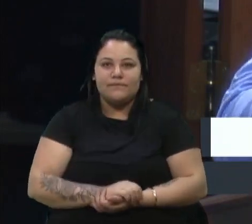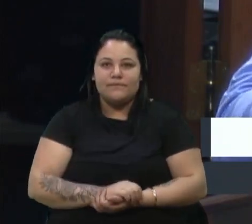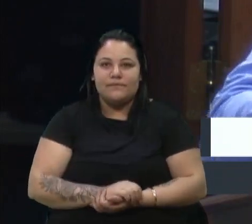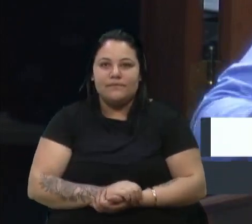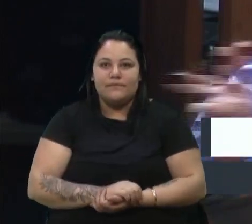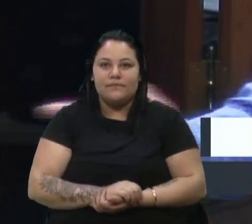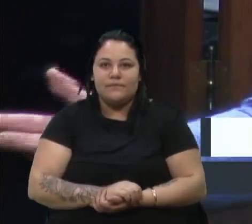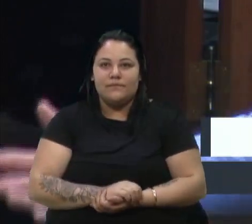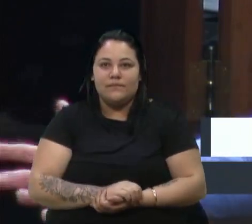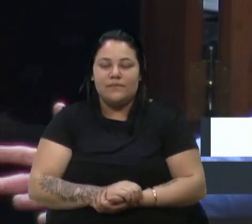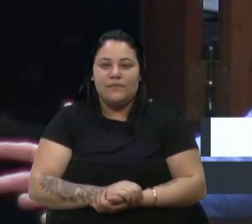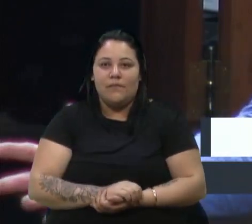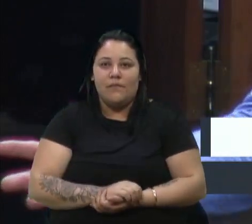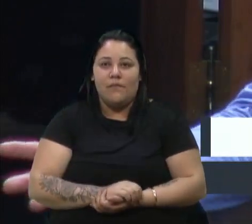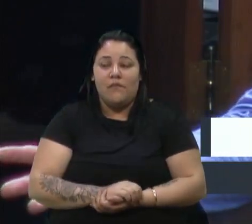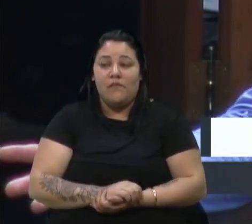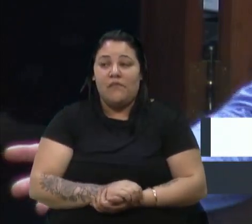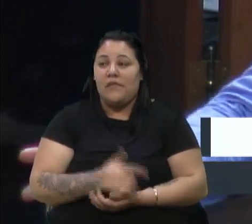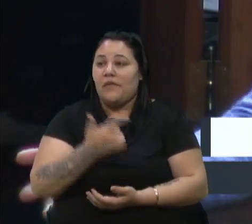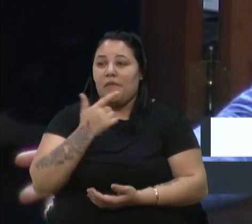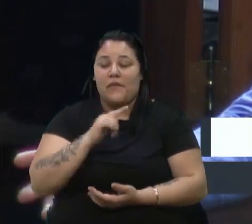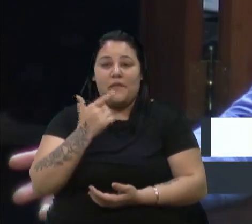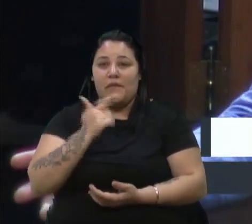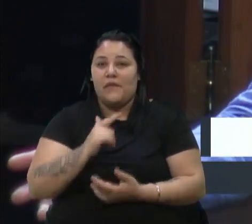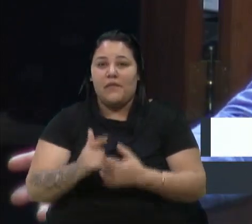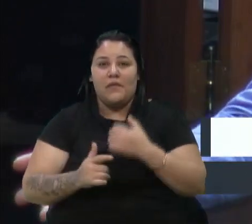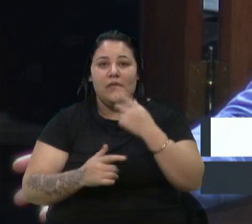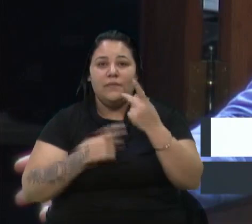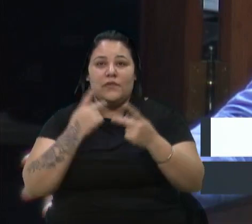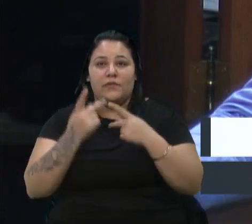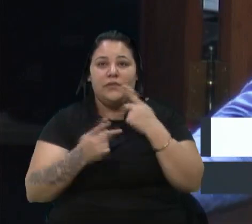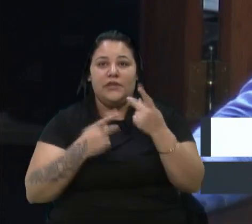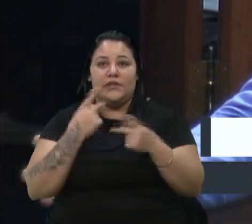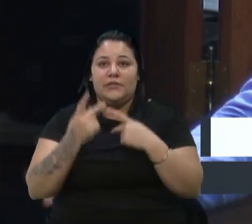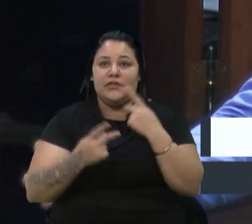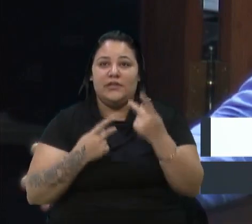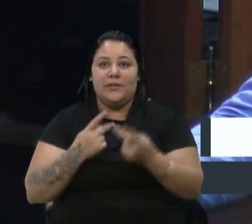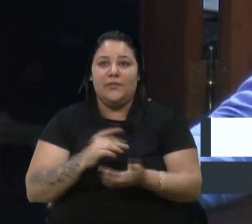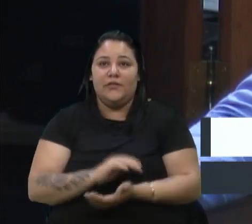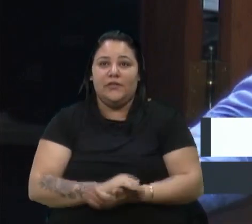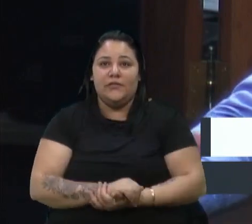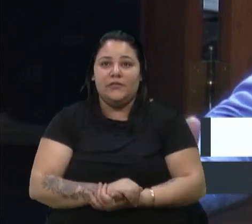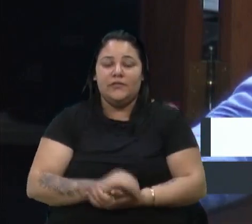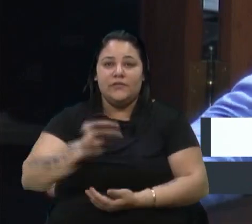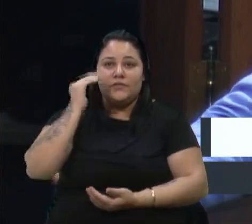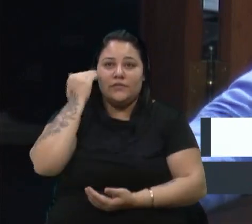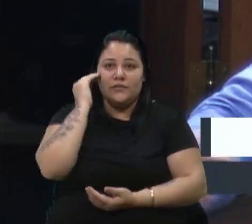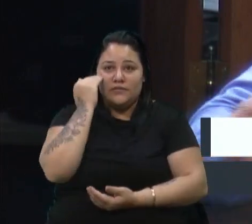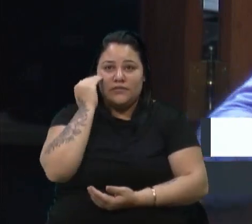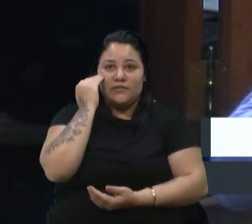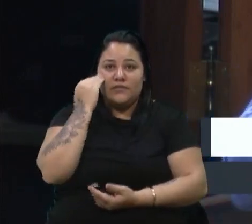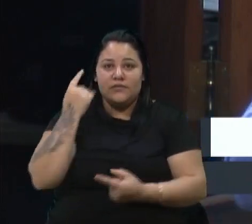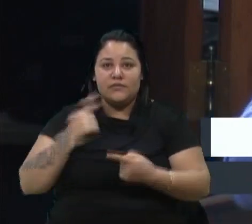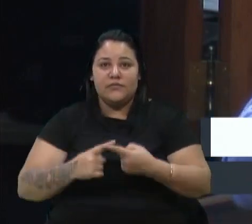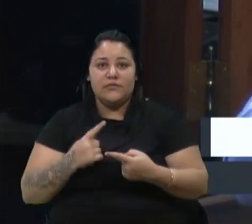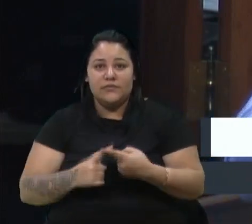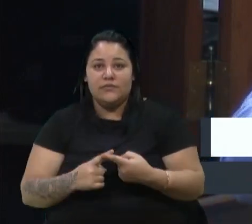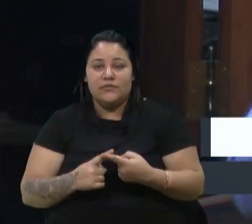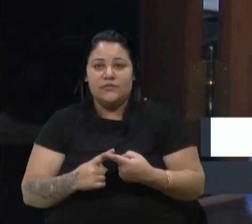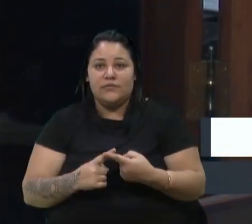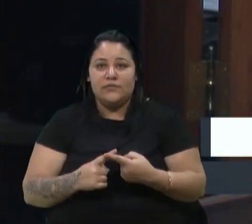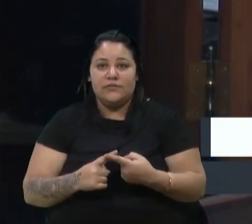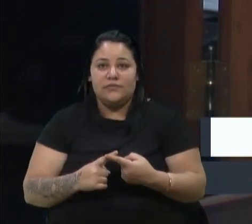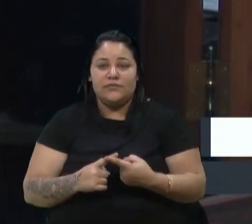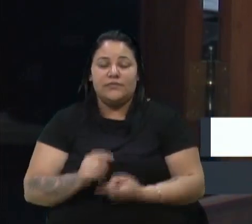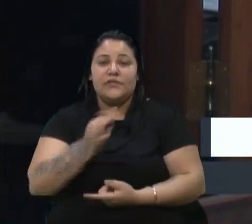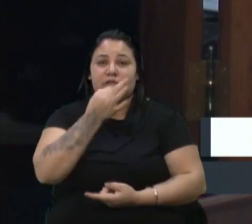Eu não tenho palavras para entender o porquê.